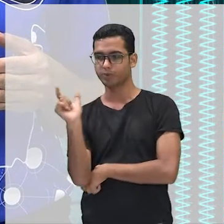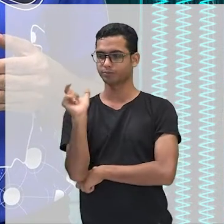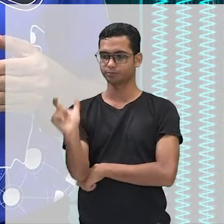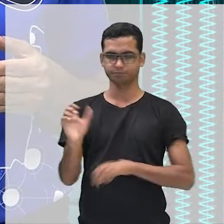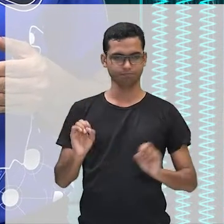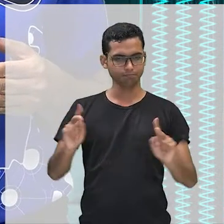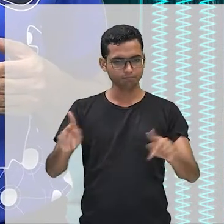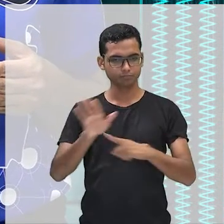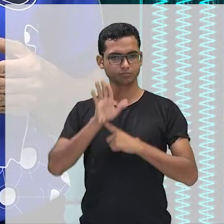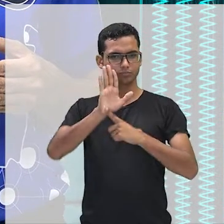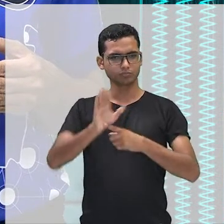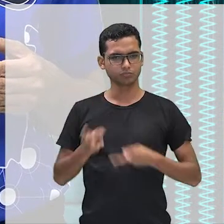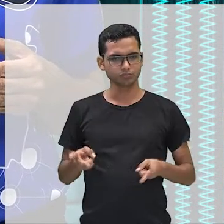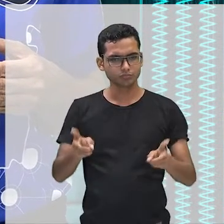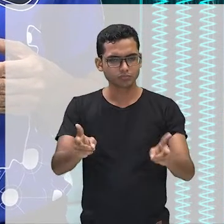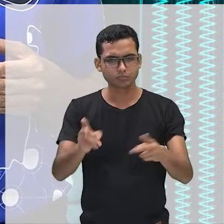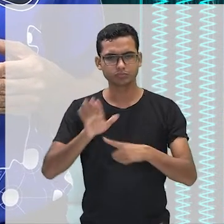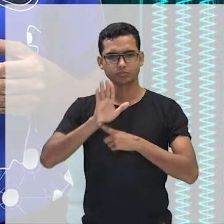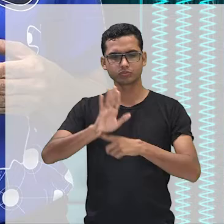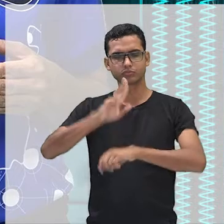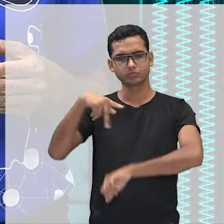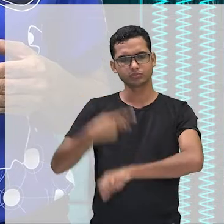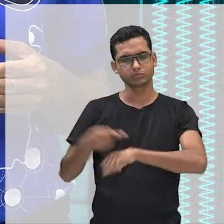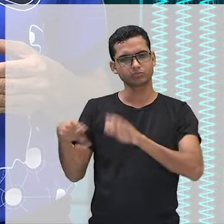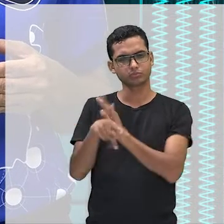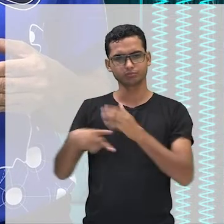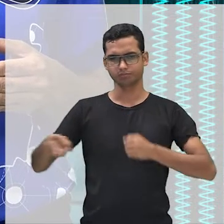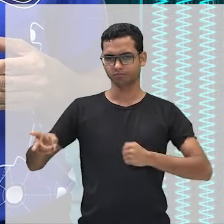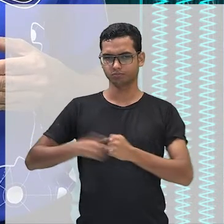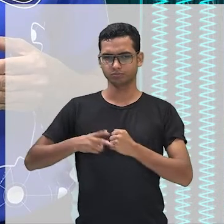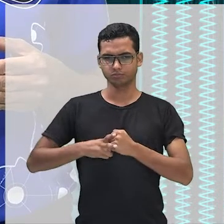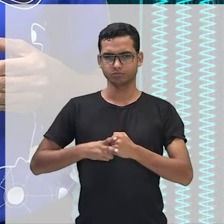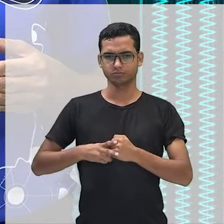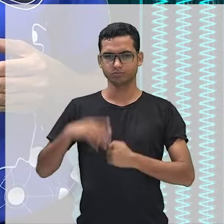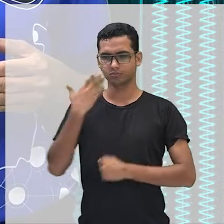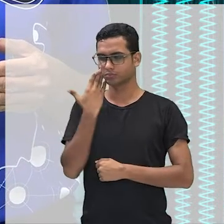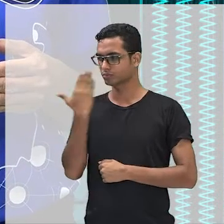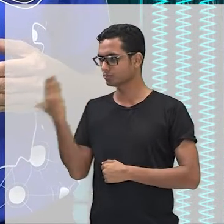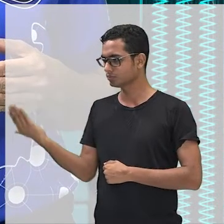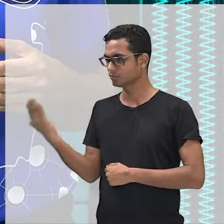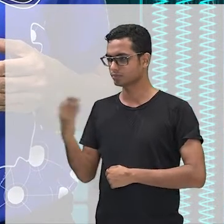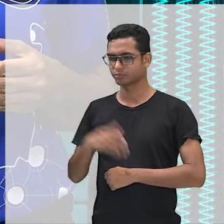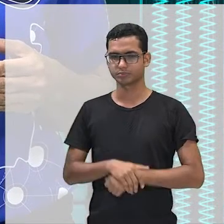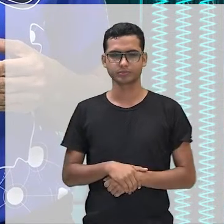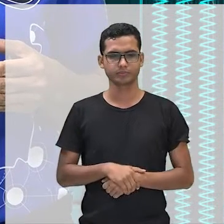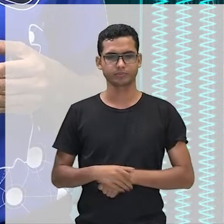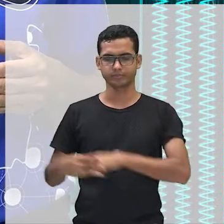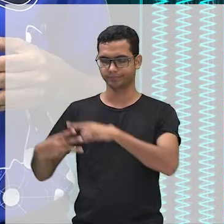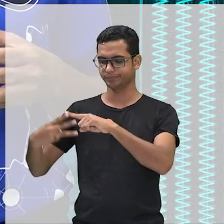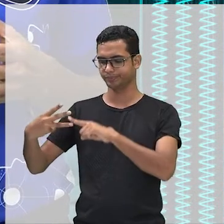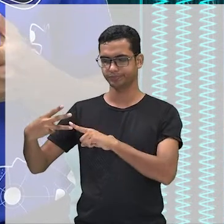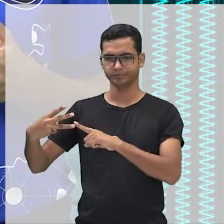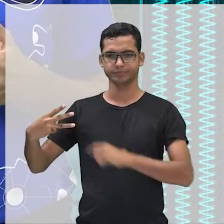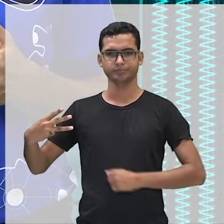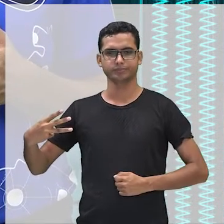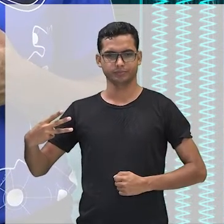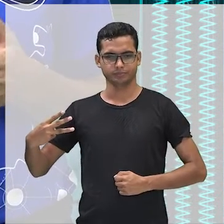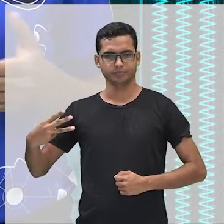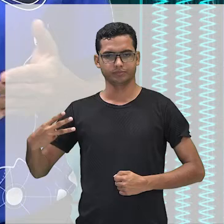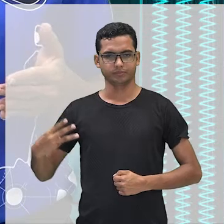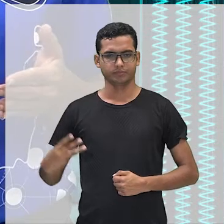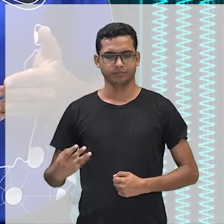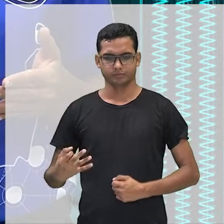elas aparecem sempre logo depois do verbo. Sings to him, plays with him, listen to him,